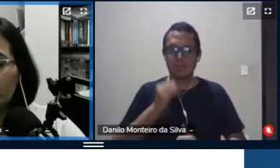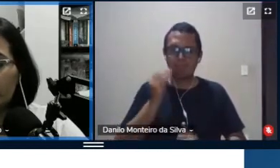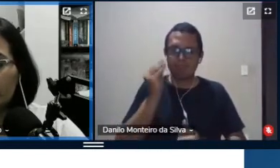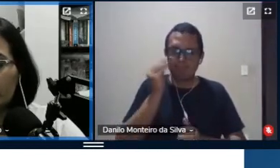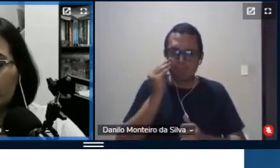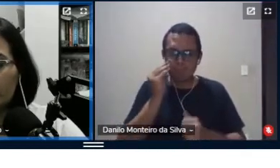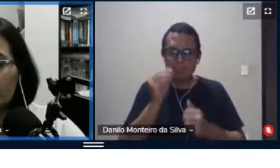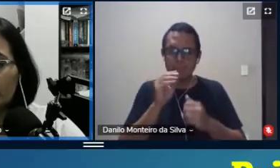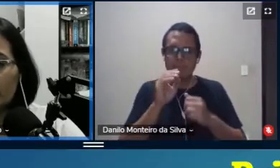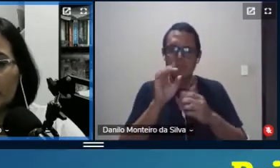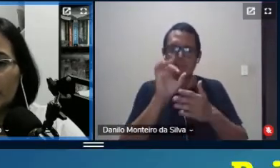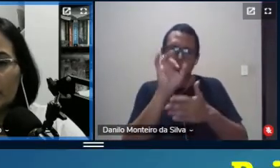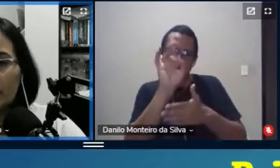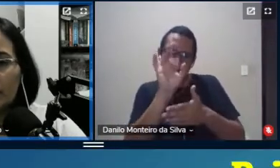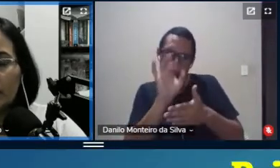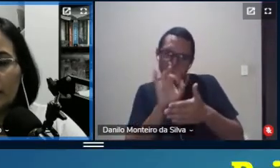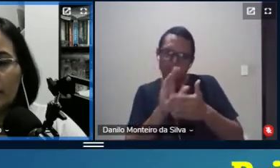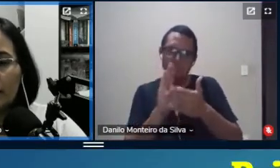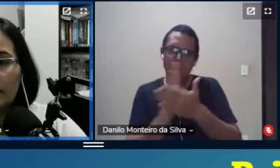deles aqui.